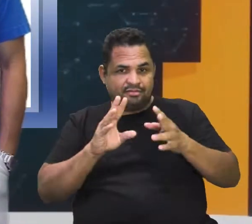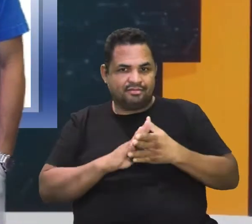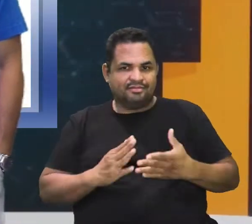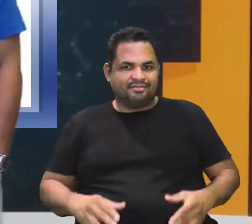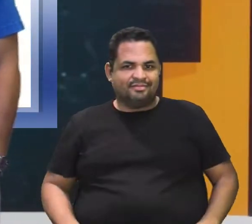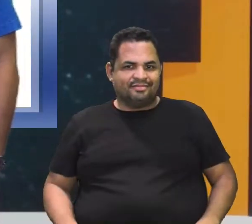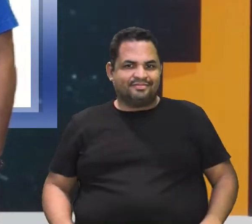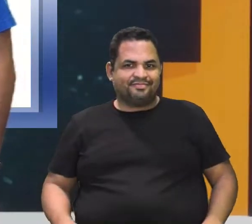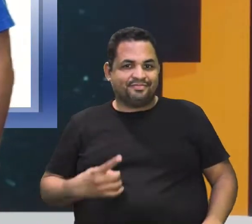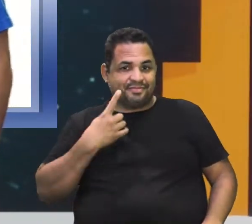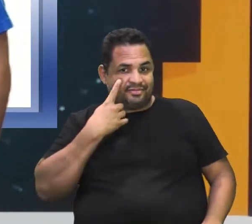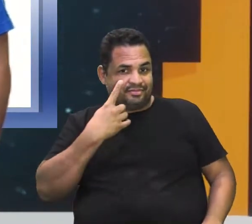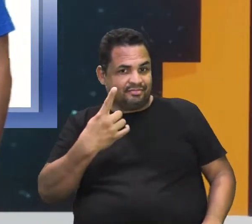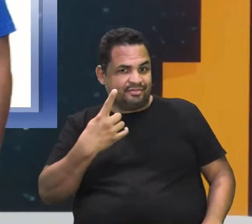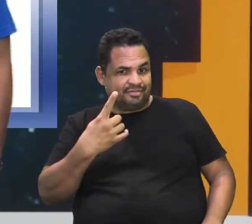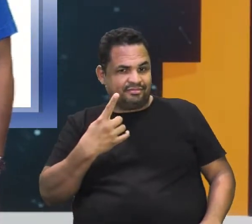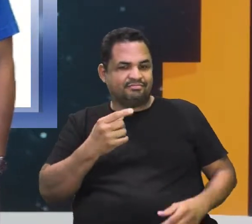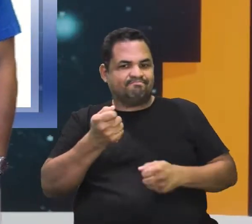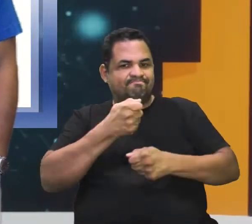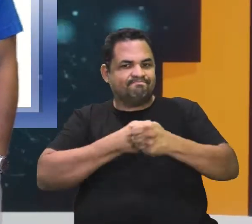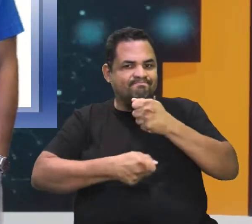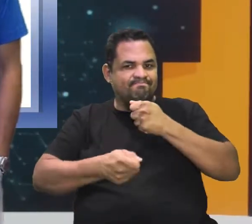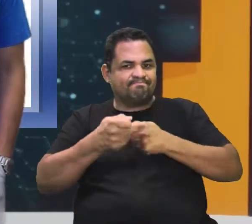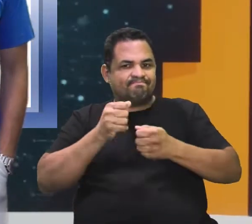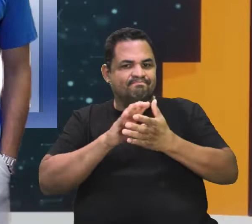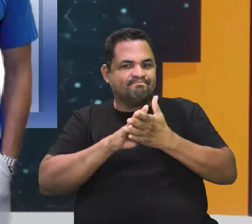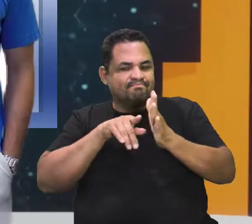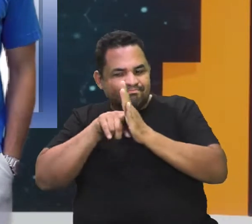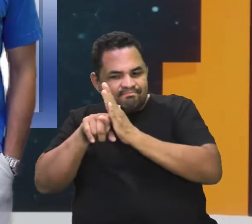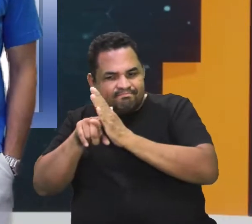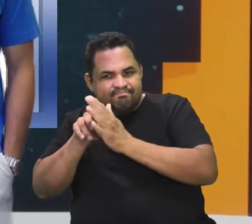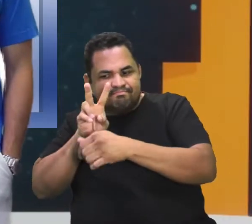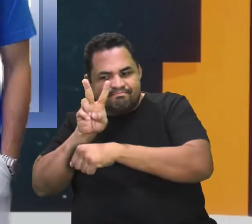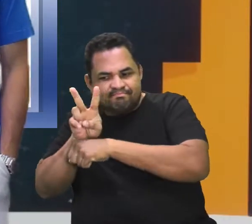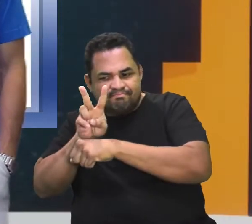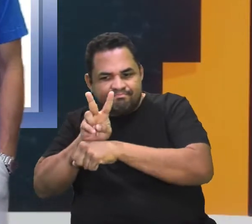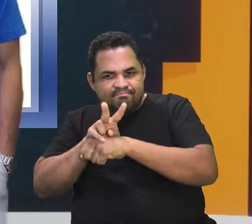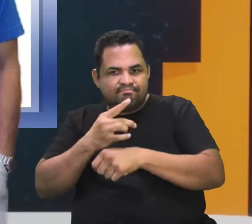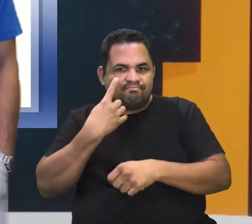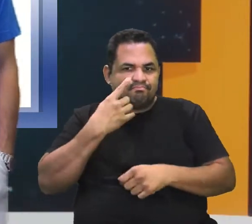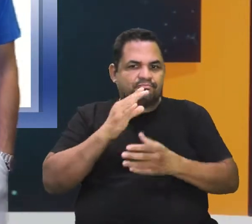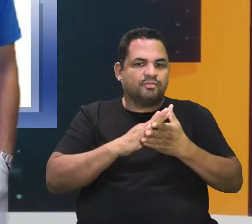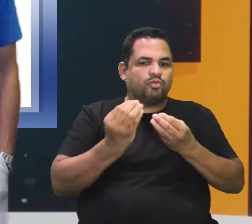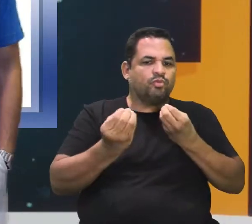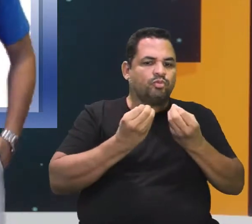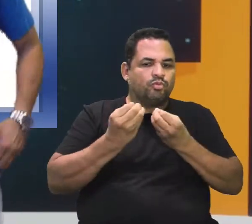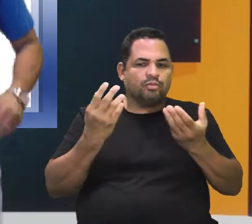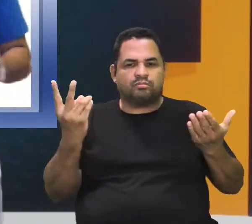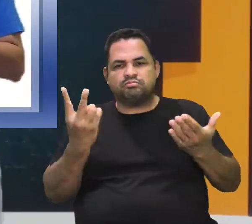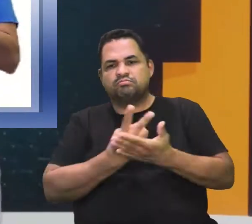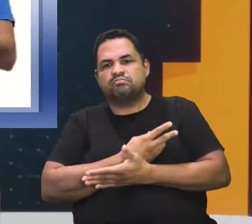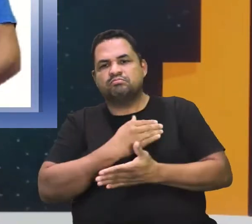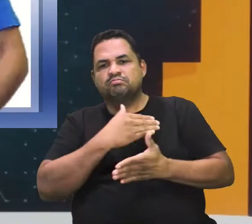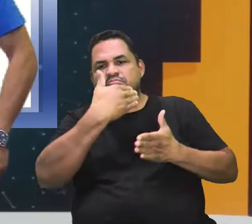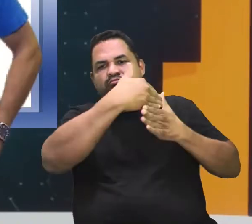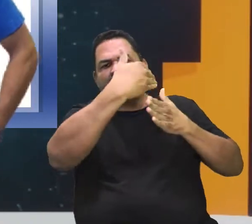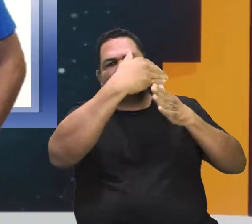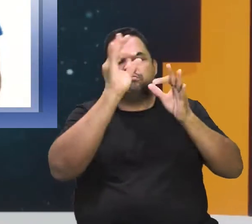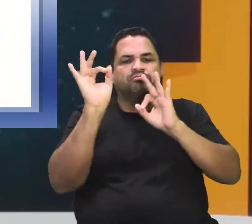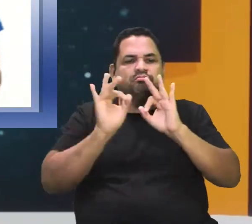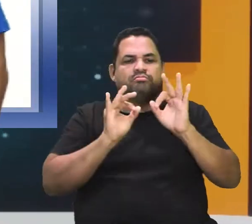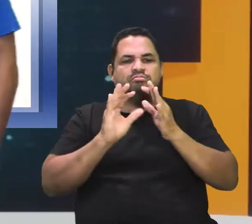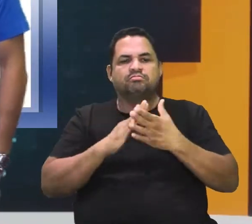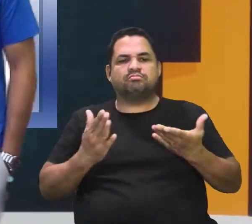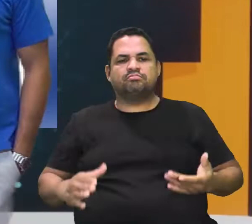fui com um olhar administrativo, né? Um olhar de fiscalização. Ver a questão das obras, como é que foi, Mas se o dinheiro agora, foi bem investido.